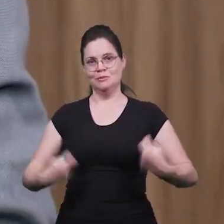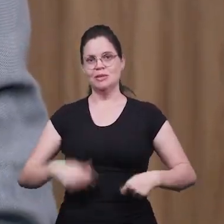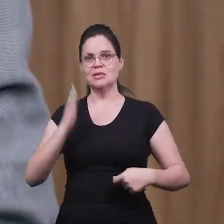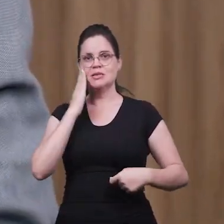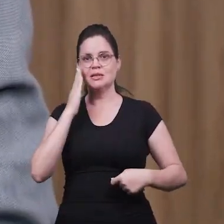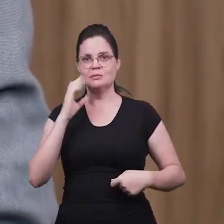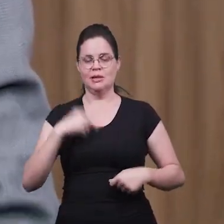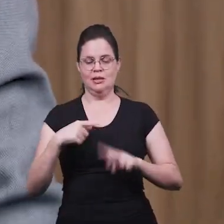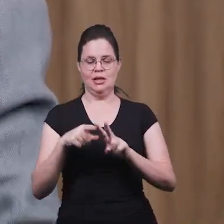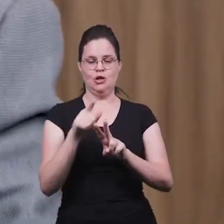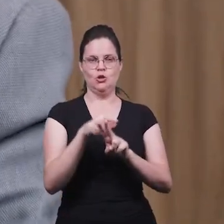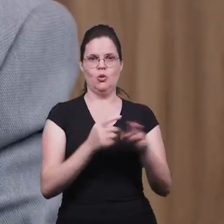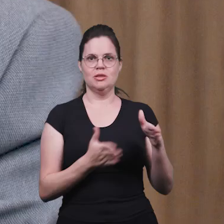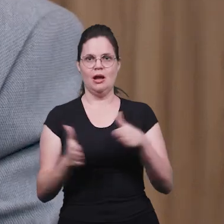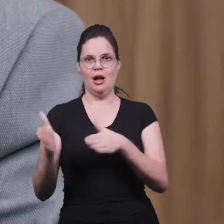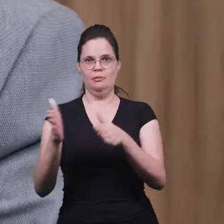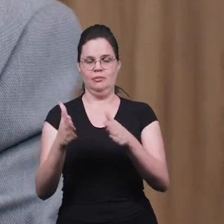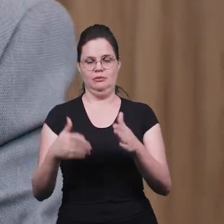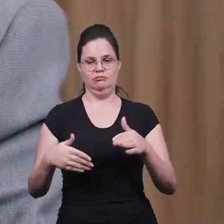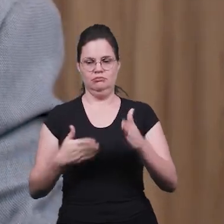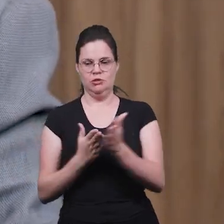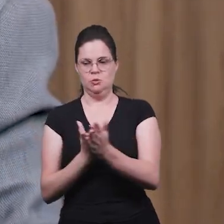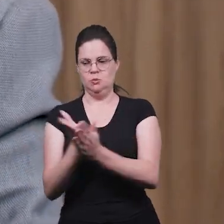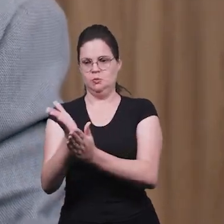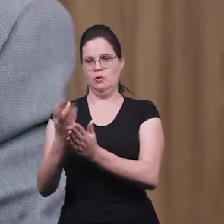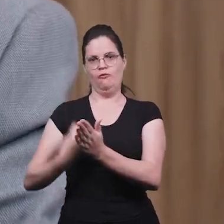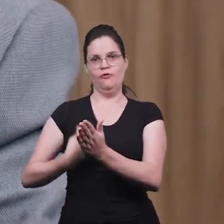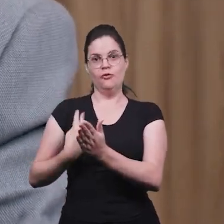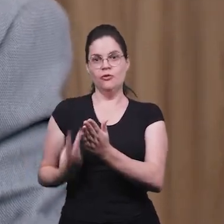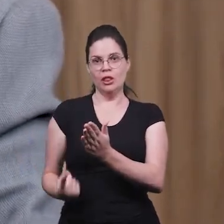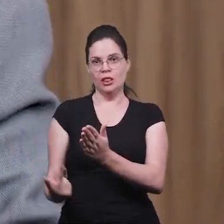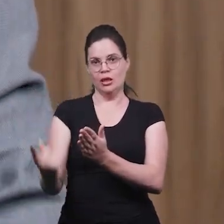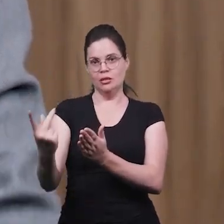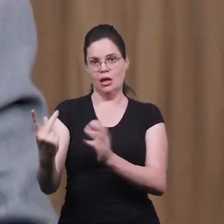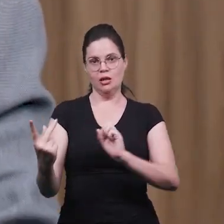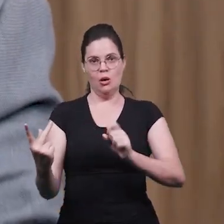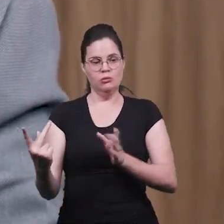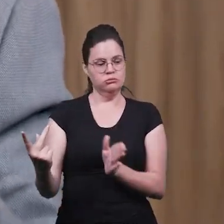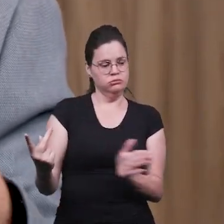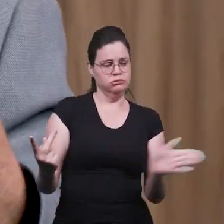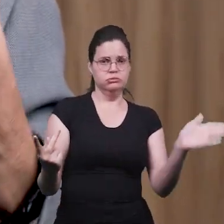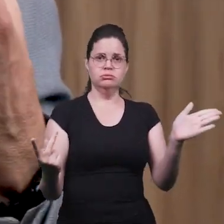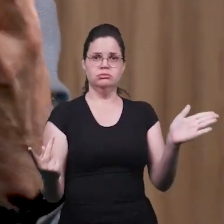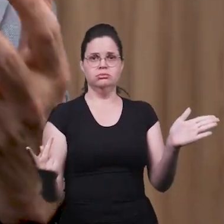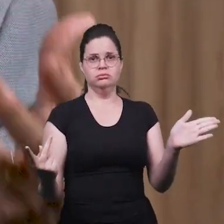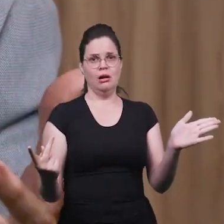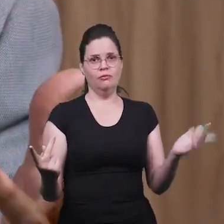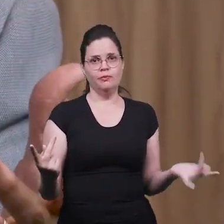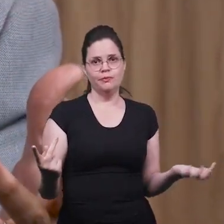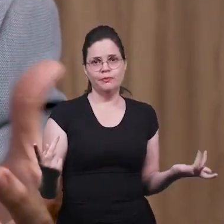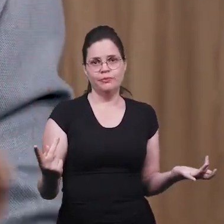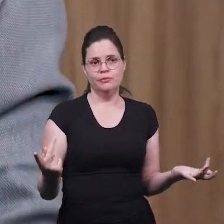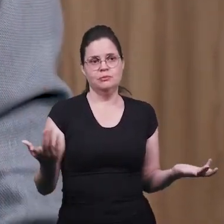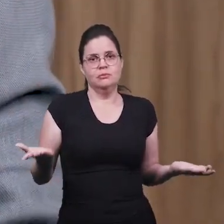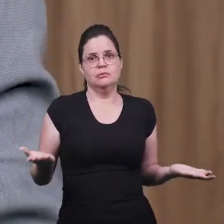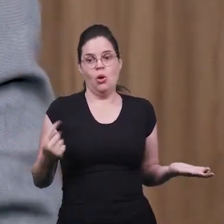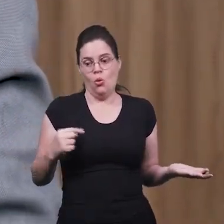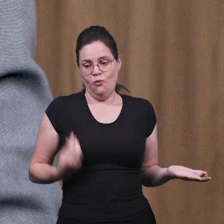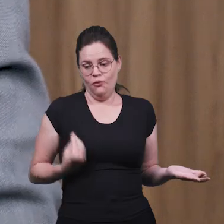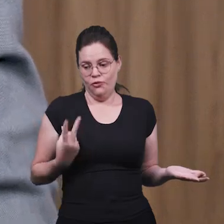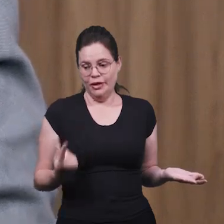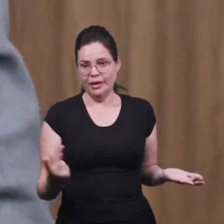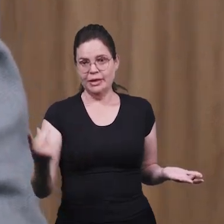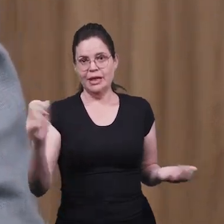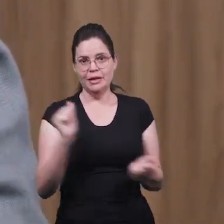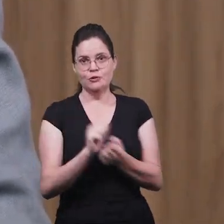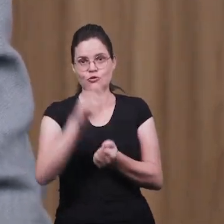dois caminhos. Tem um caminho que leva à vida eterna de salvação e o caminho da morte. Um de vida